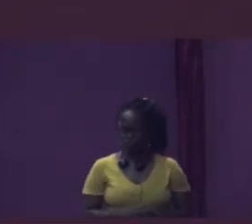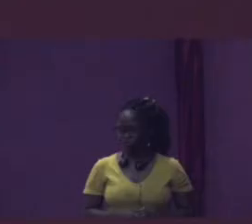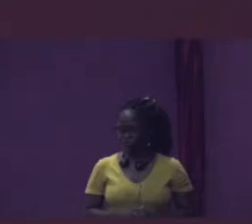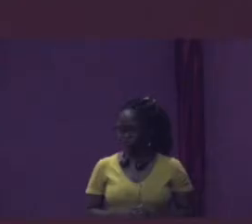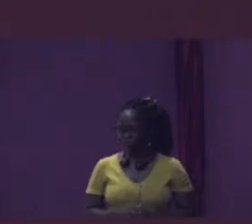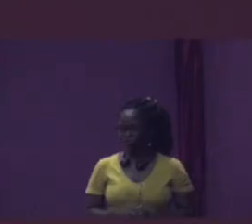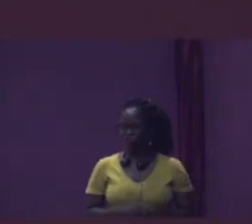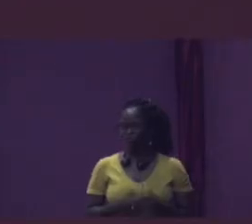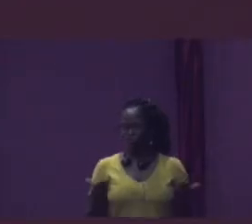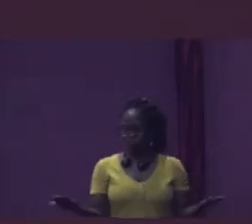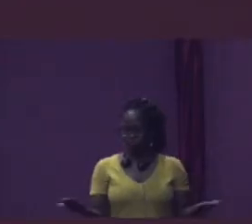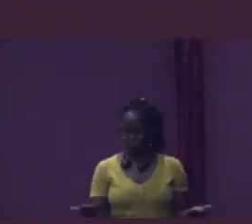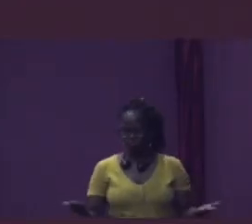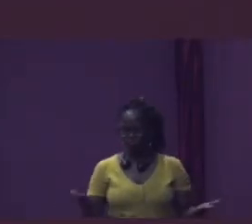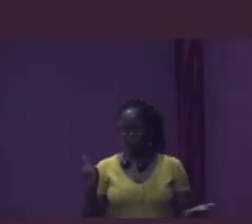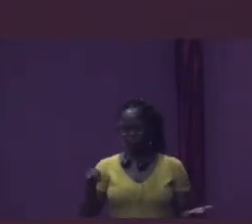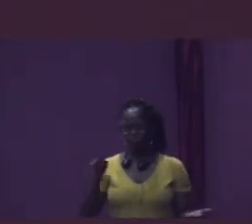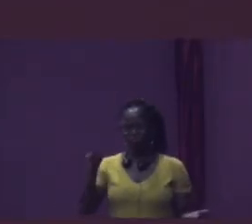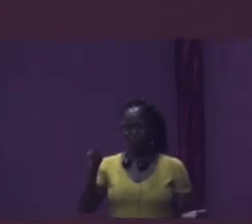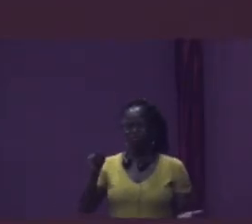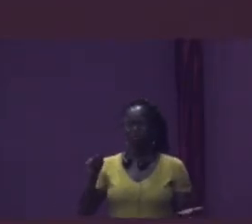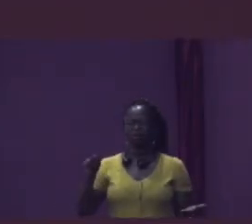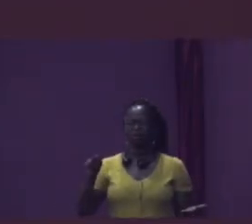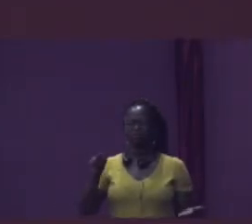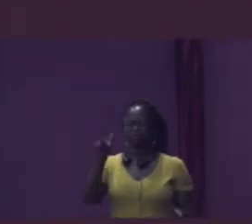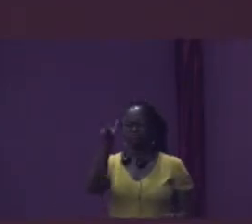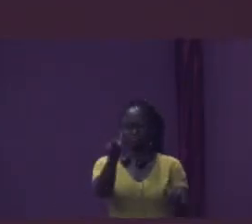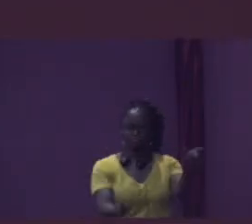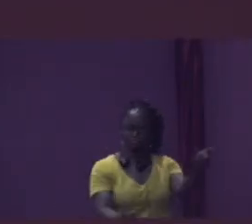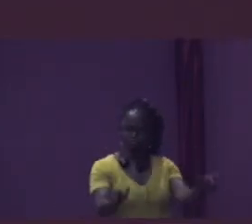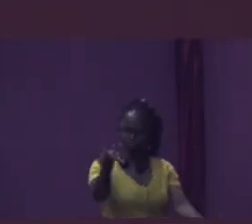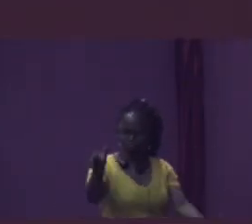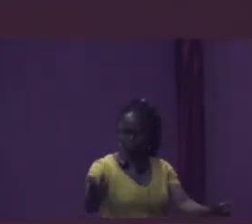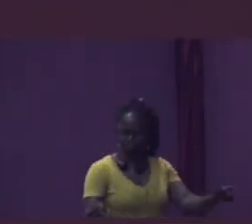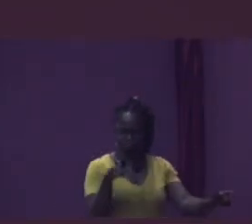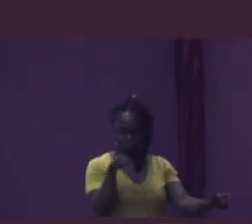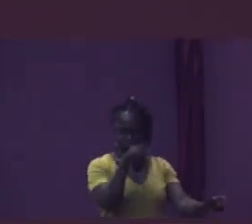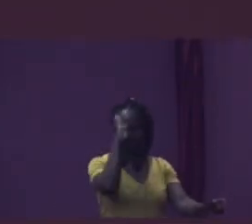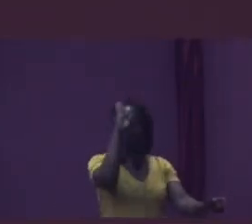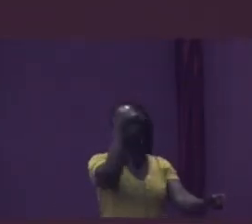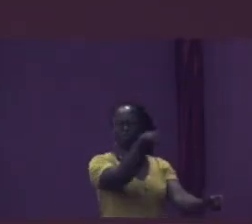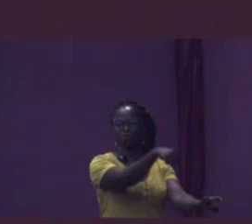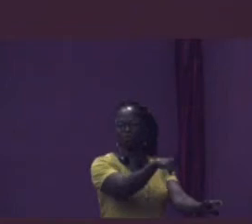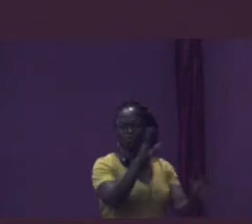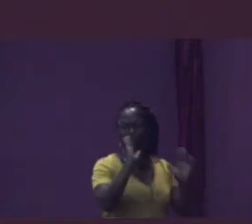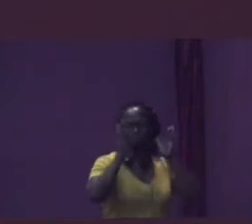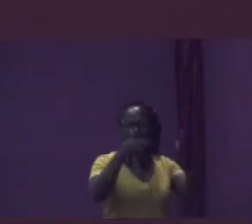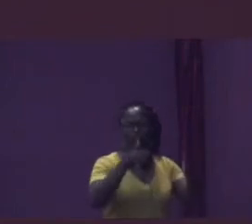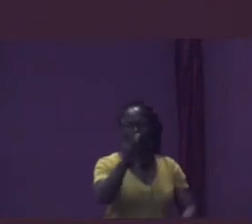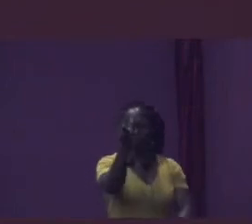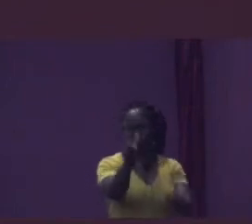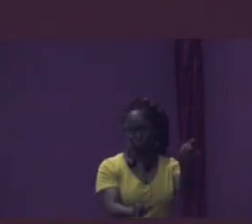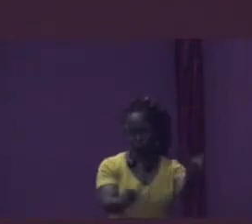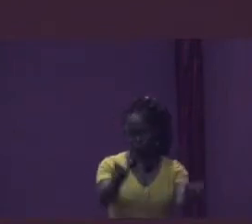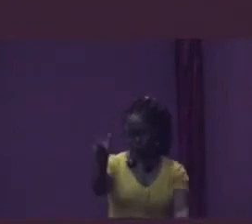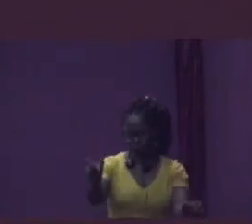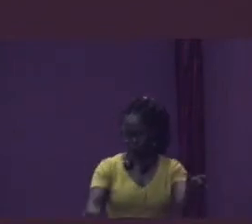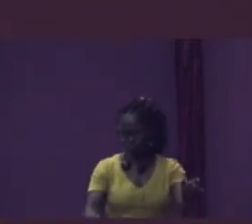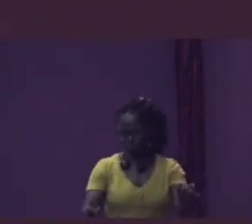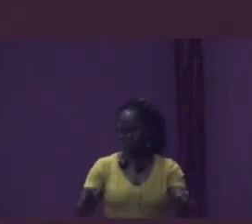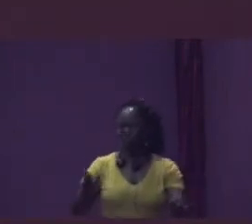Para essas autoras, essa centralidade nos indivíduos afasta as questões mais ampliadas envolvidas em